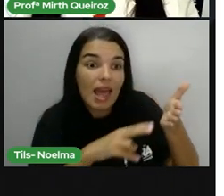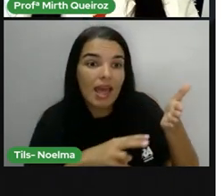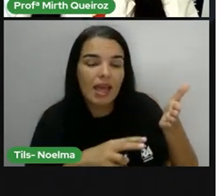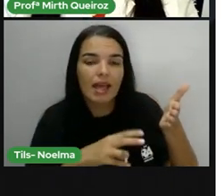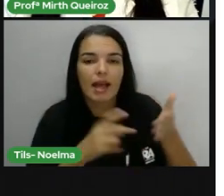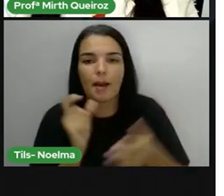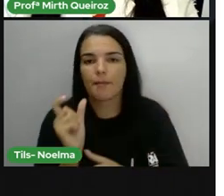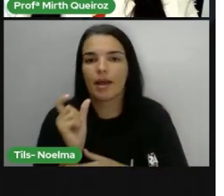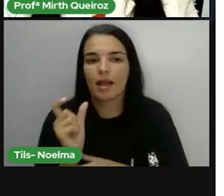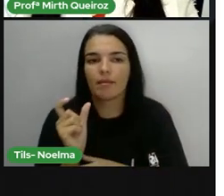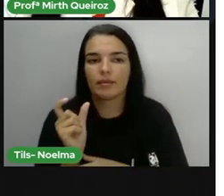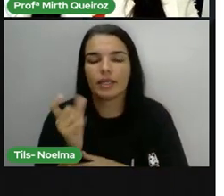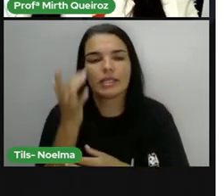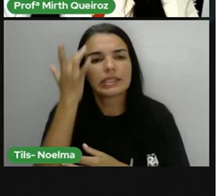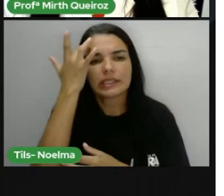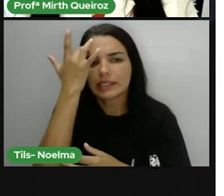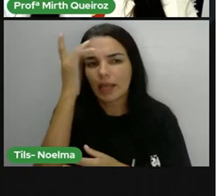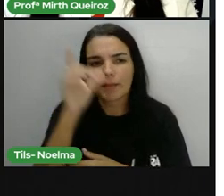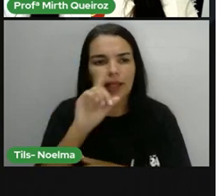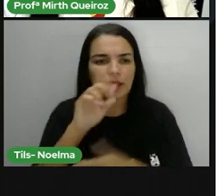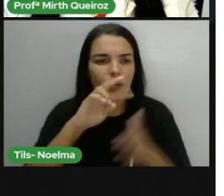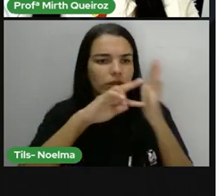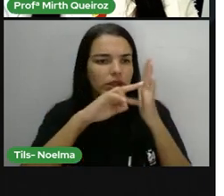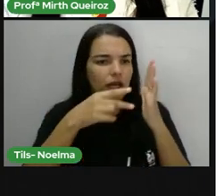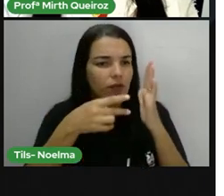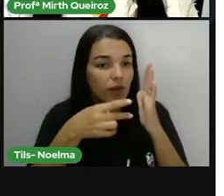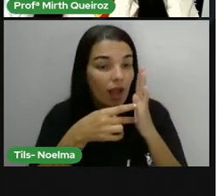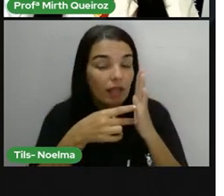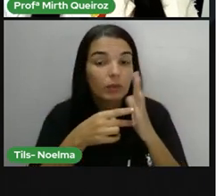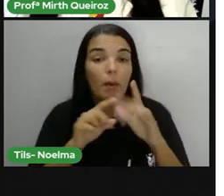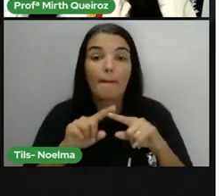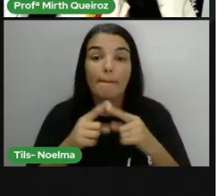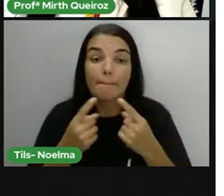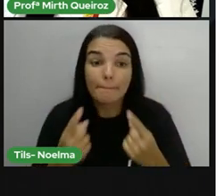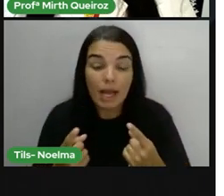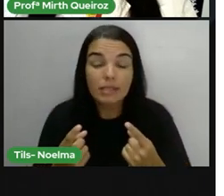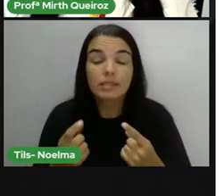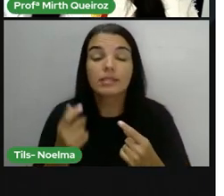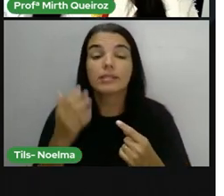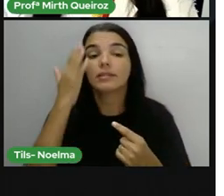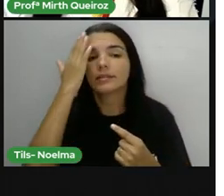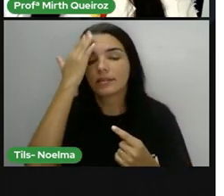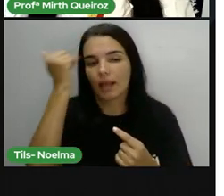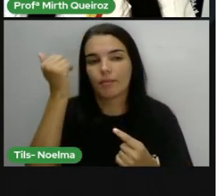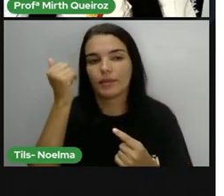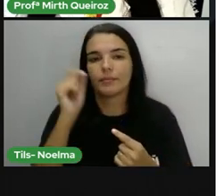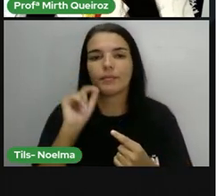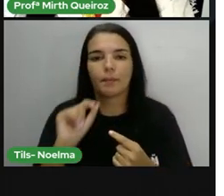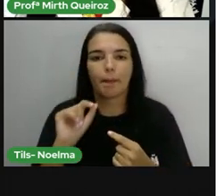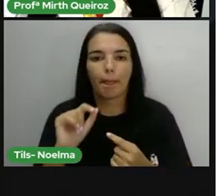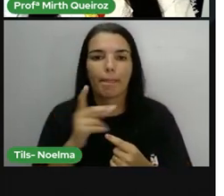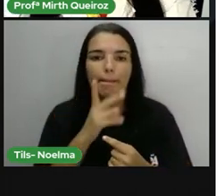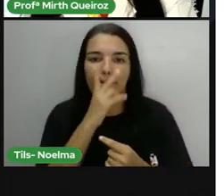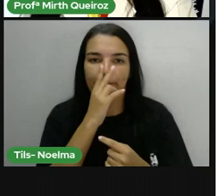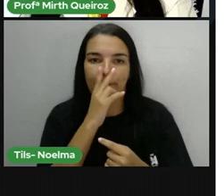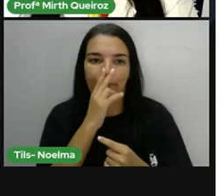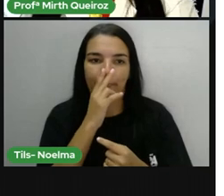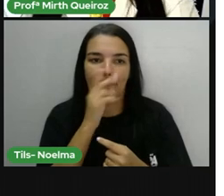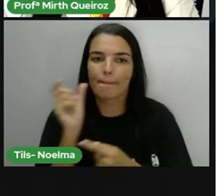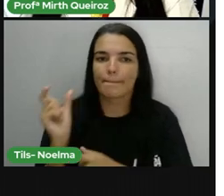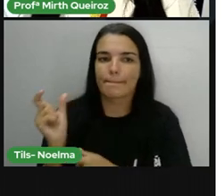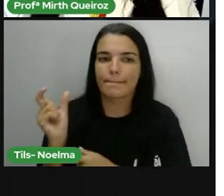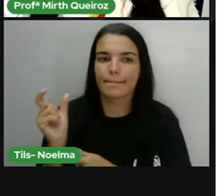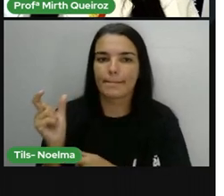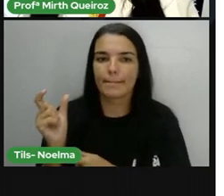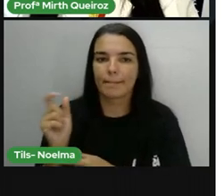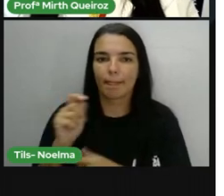Aí nós temos alguns exemplos, né, de palavra que tem acento e que não tem acento, que a gente não conhece, mas que a gente sabe como escreve,